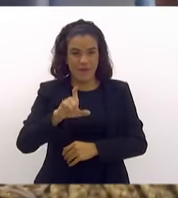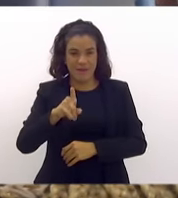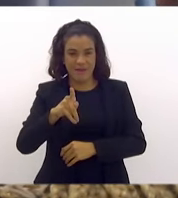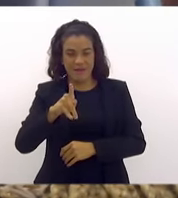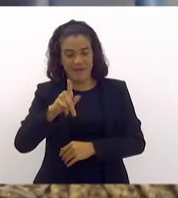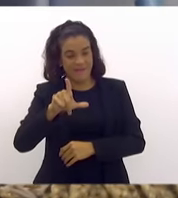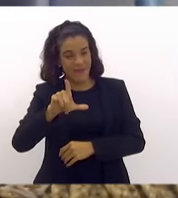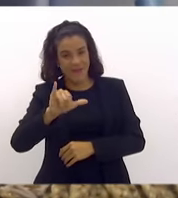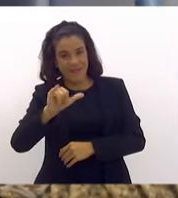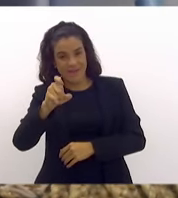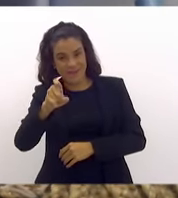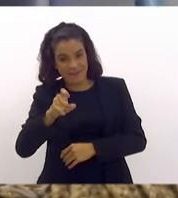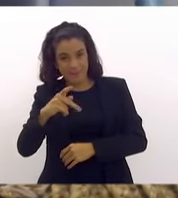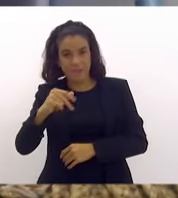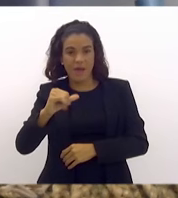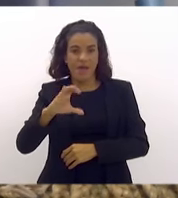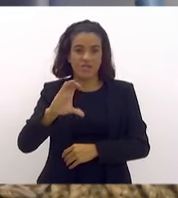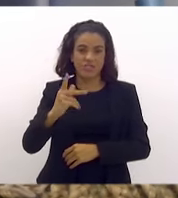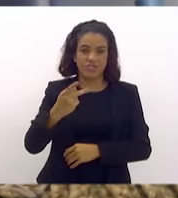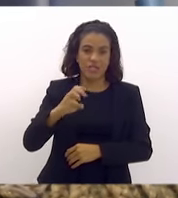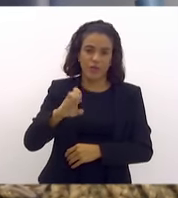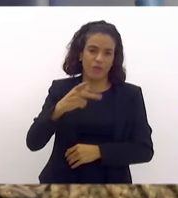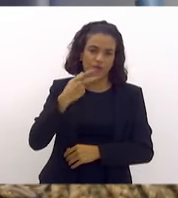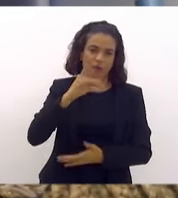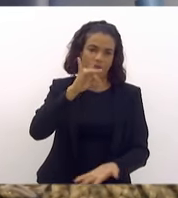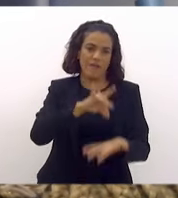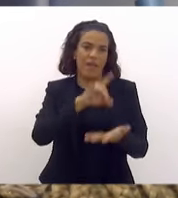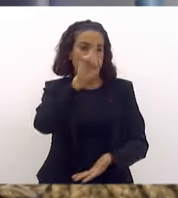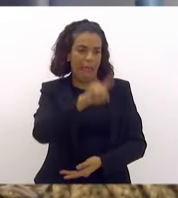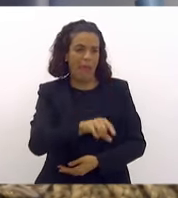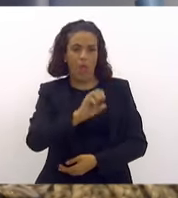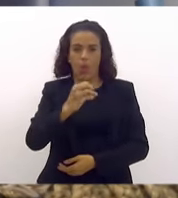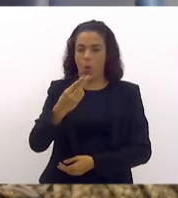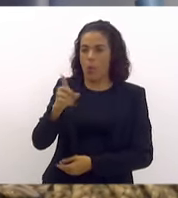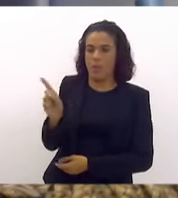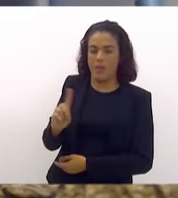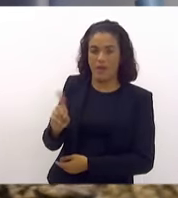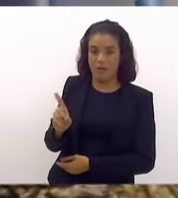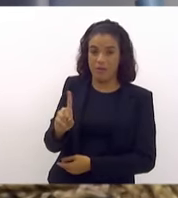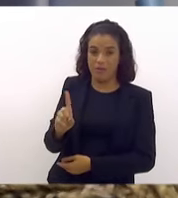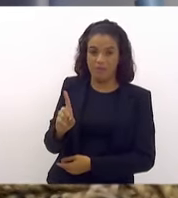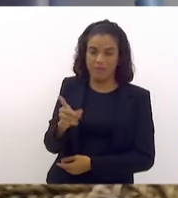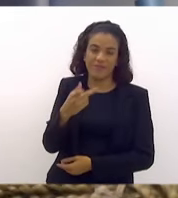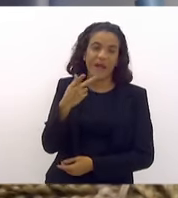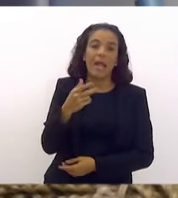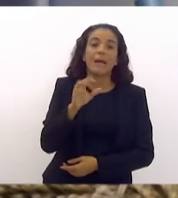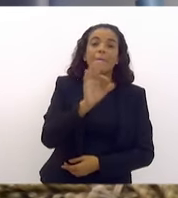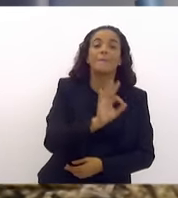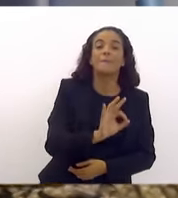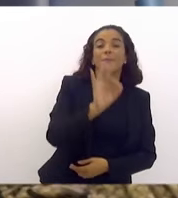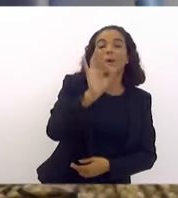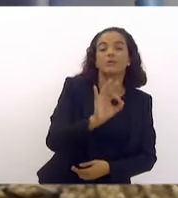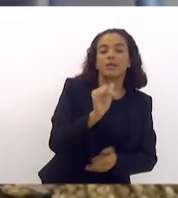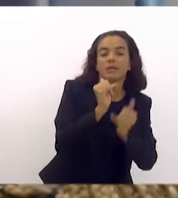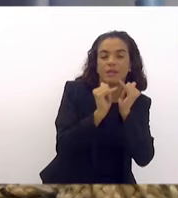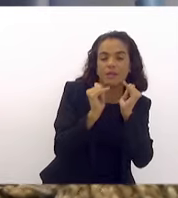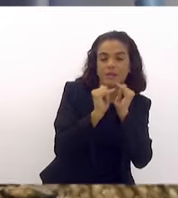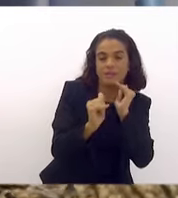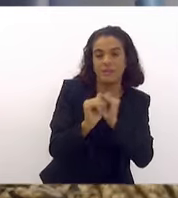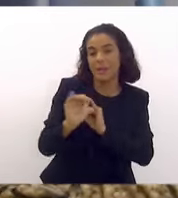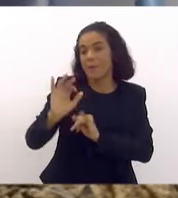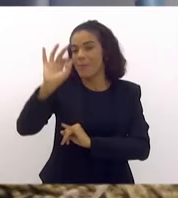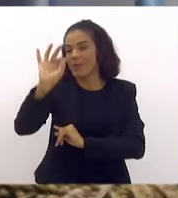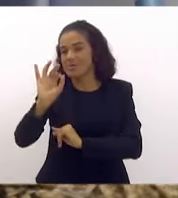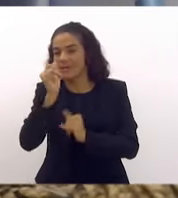ele nunca vai dizer se é ou não a pessoa ele vai dizer guarda sei lá tantos por centos de semelhanças aqui